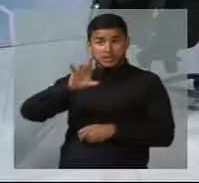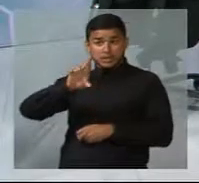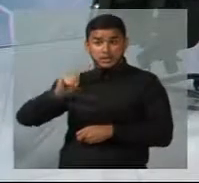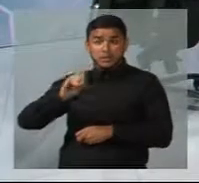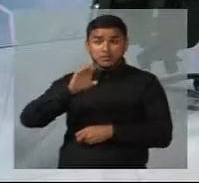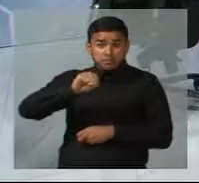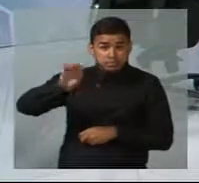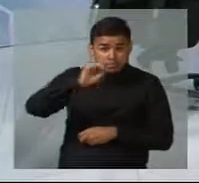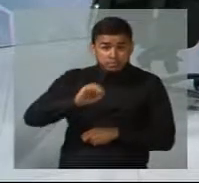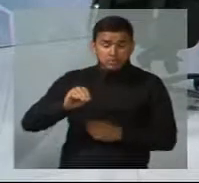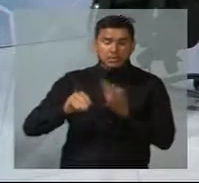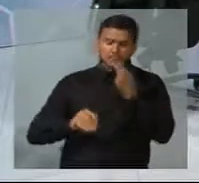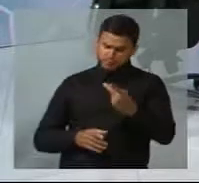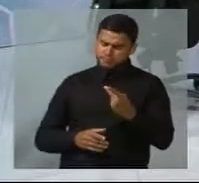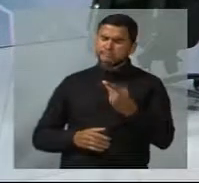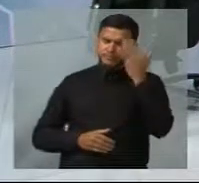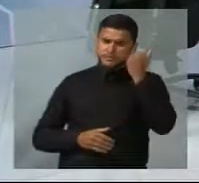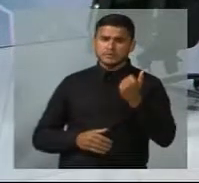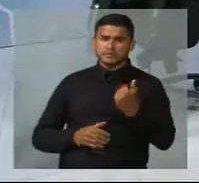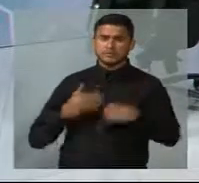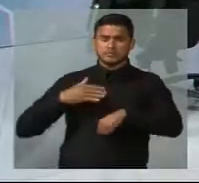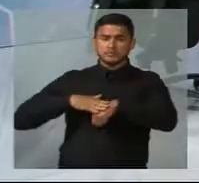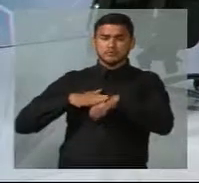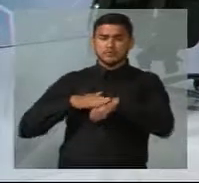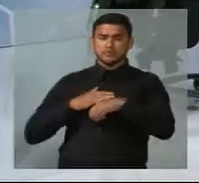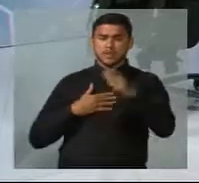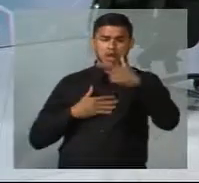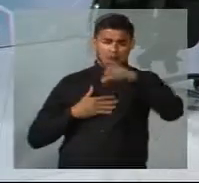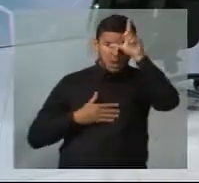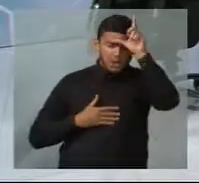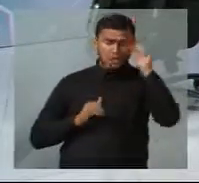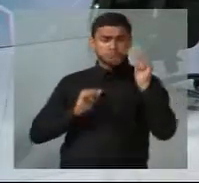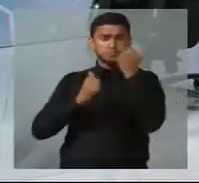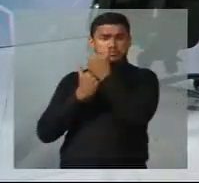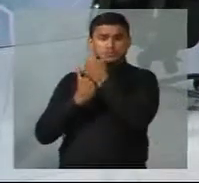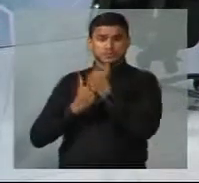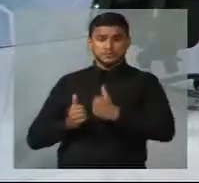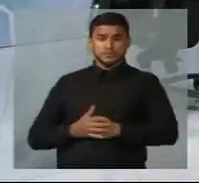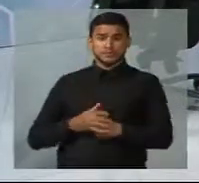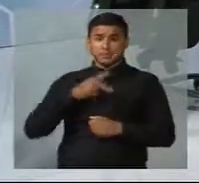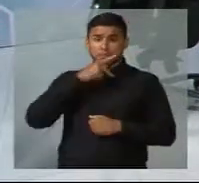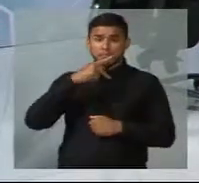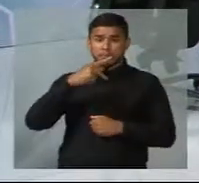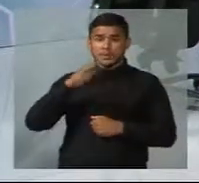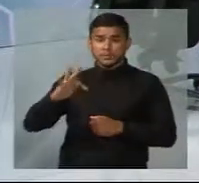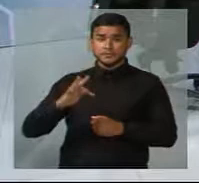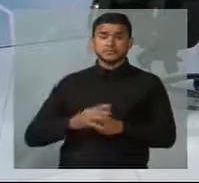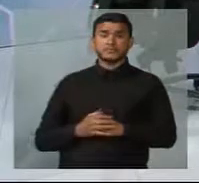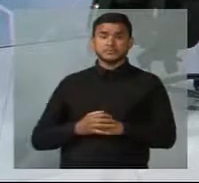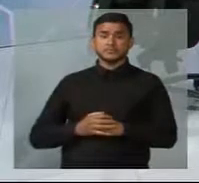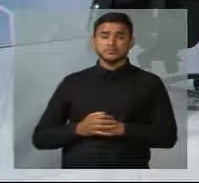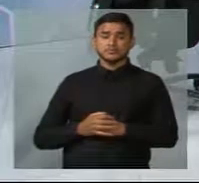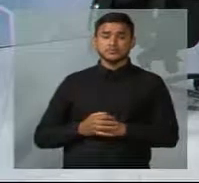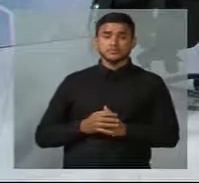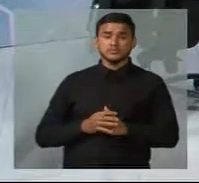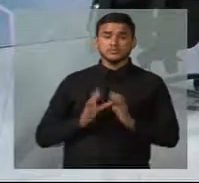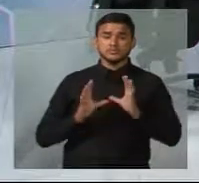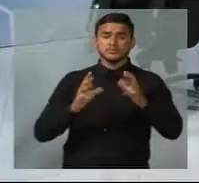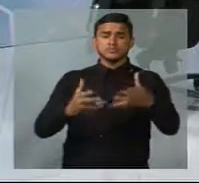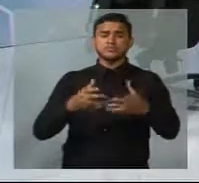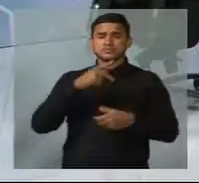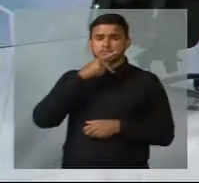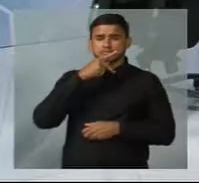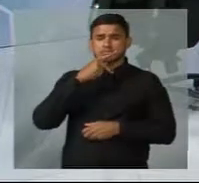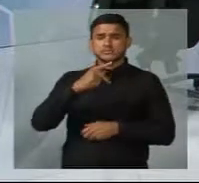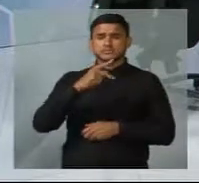nacionais, o Ciro toma a liderança dele em 2 minutos. Não dentro do PT. Até dentro do PT, porque todos nós sabemos da fisiologia que